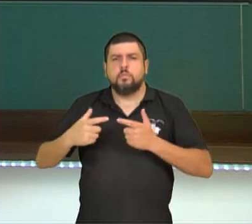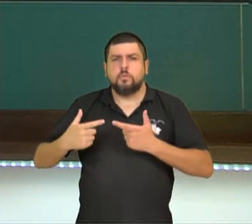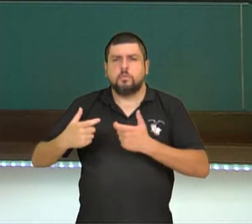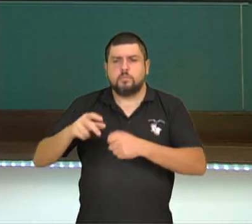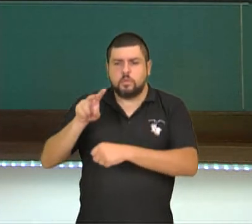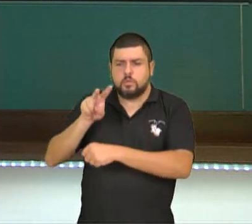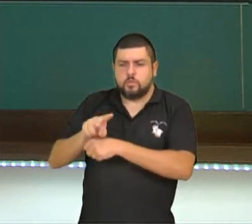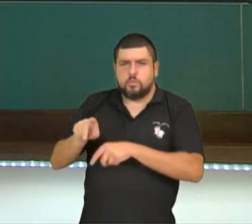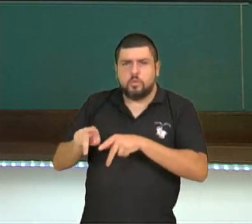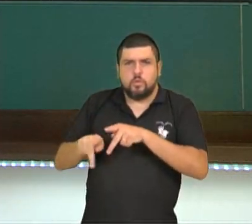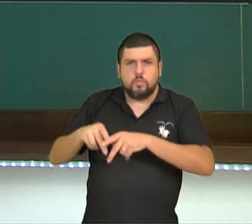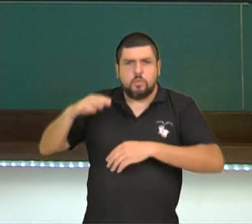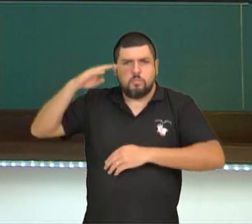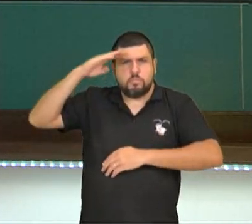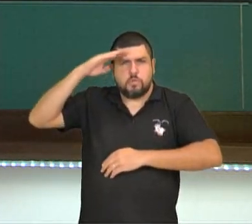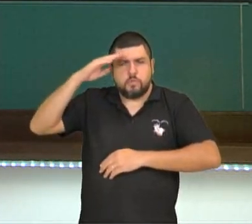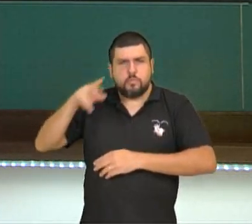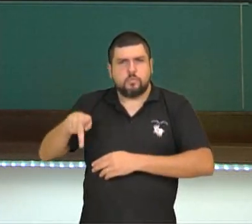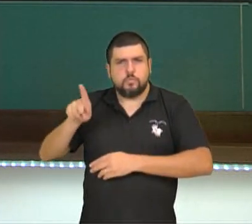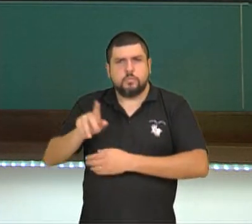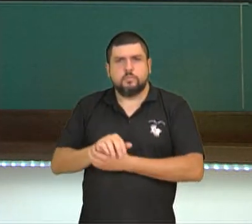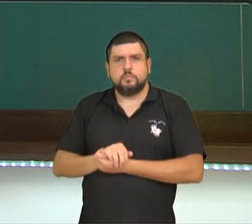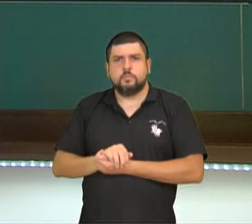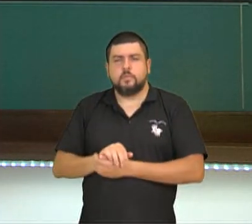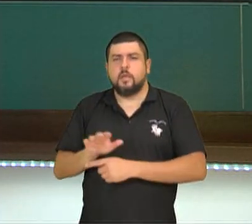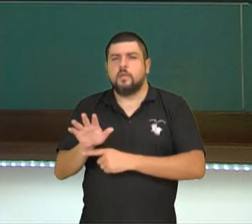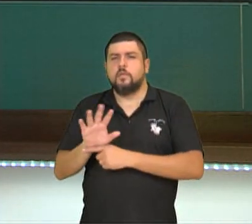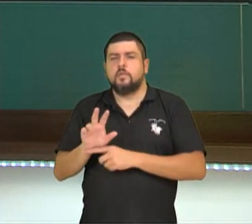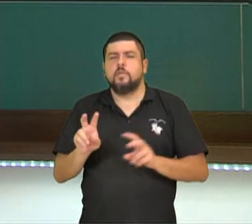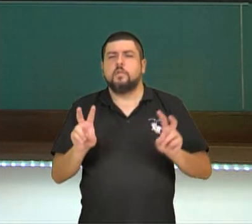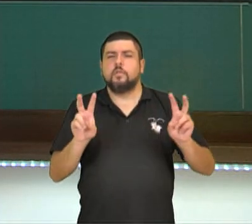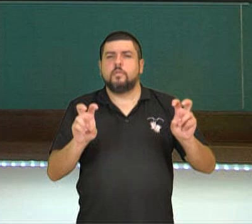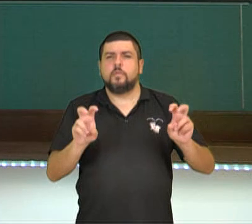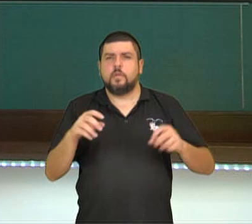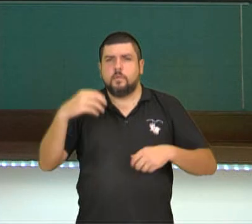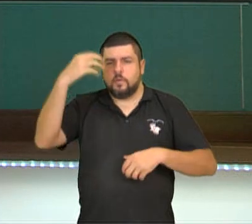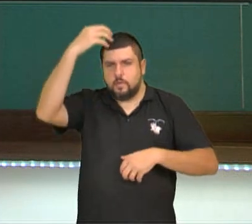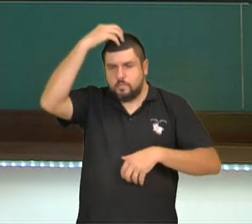exército cuxita. Nesse vídeo, nós falamos sobre